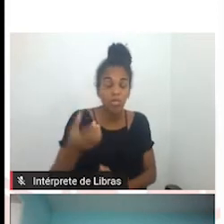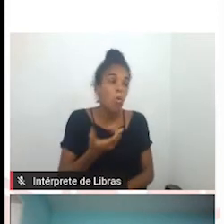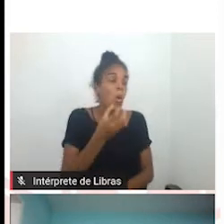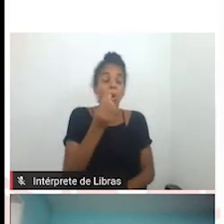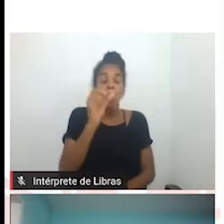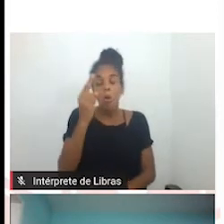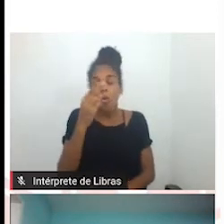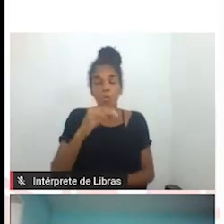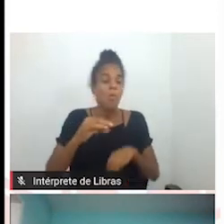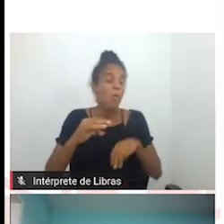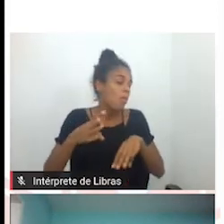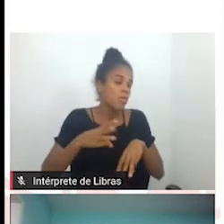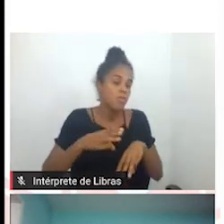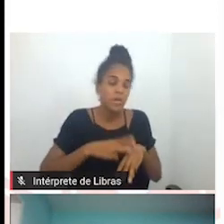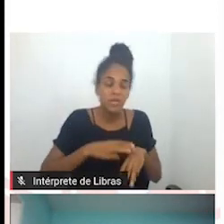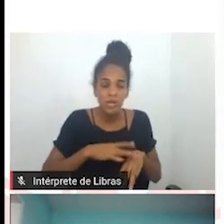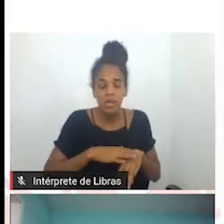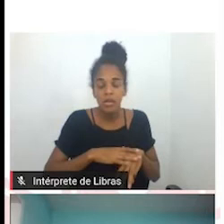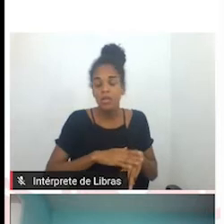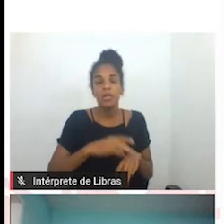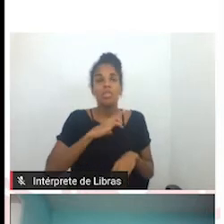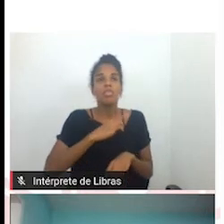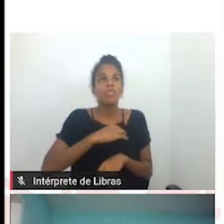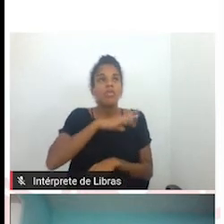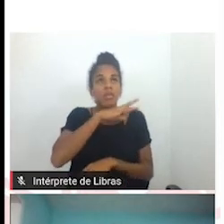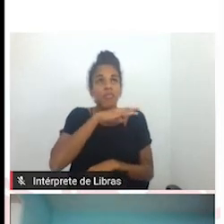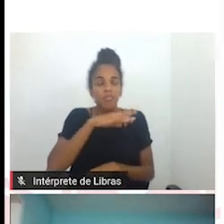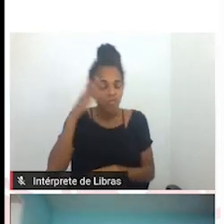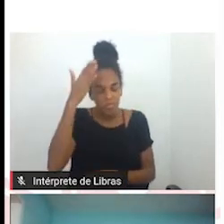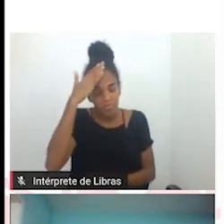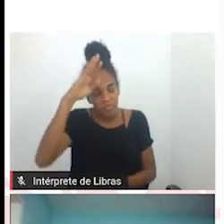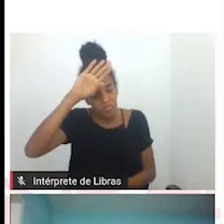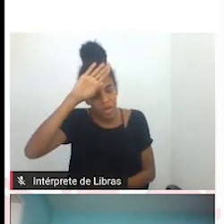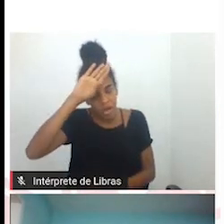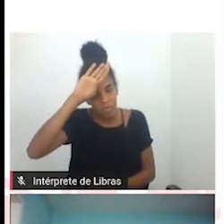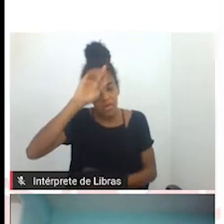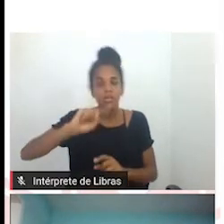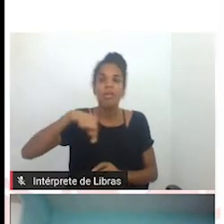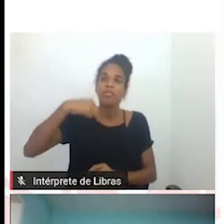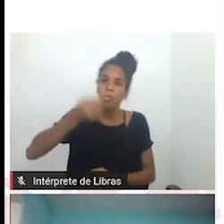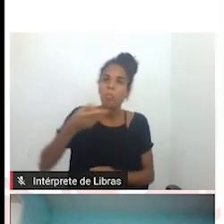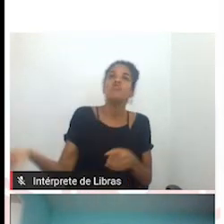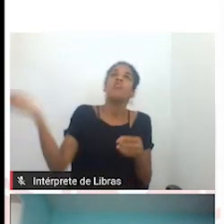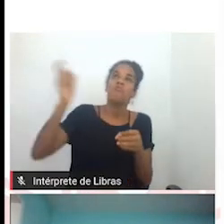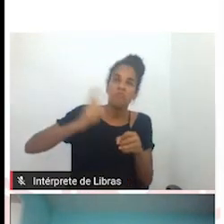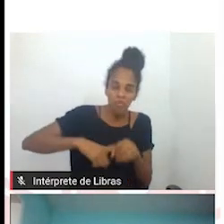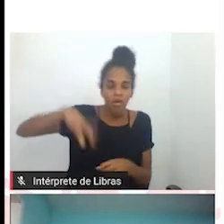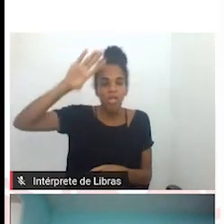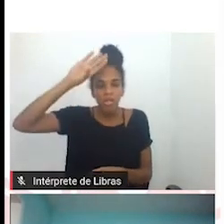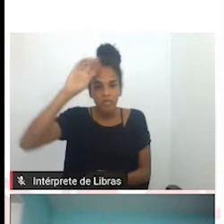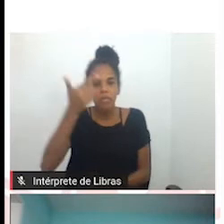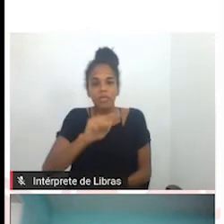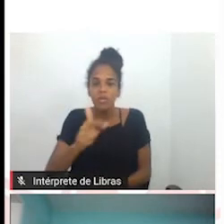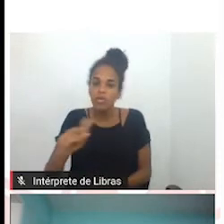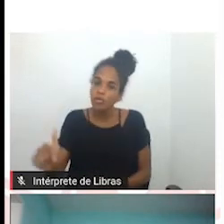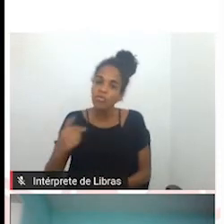febre passou, e depois de alguns dias a febril, ele tem retorno da febre. Esse paciente provavelmente está fazendo pneumonia viral e,